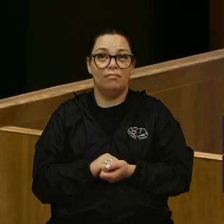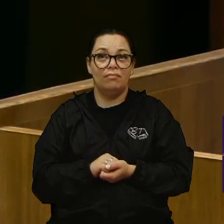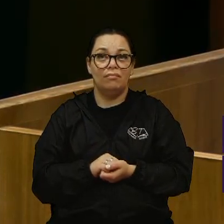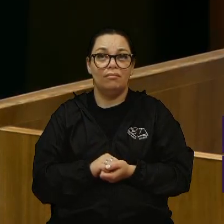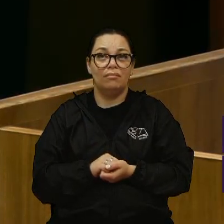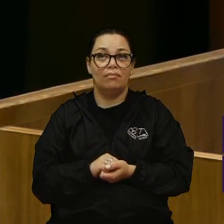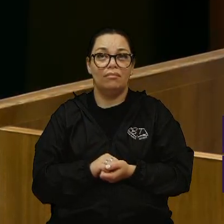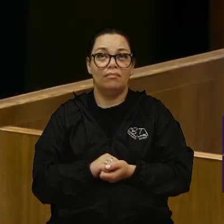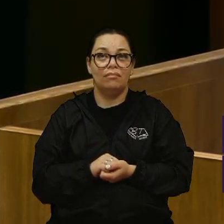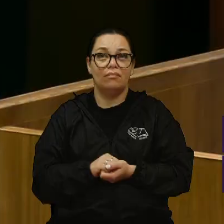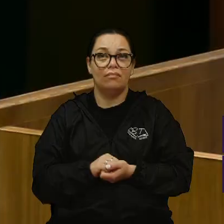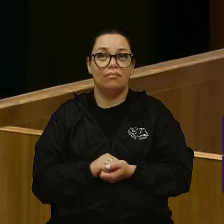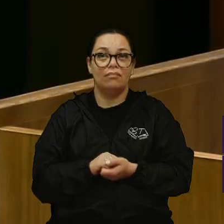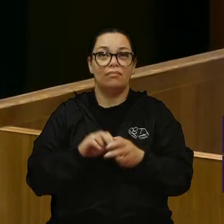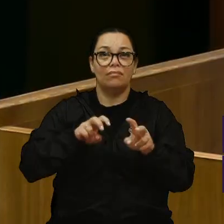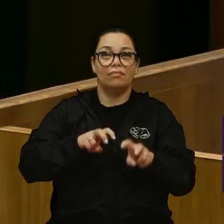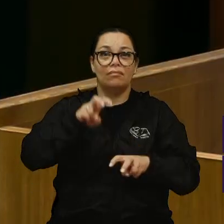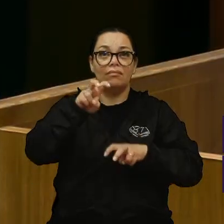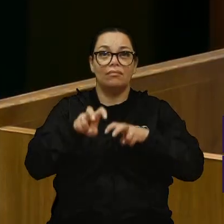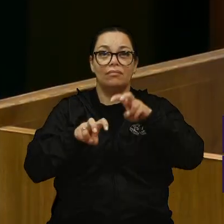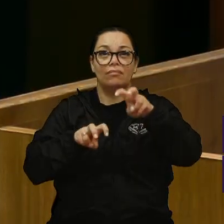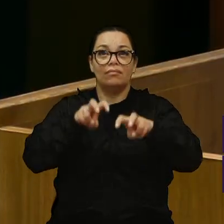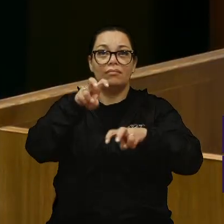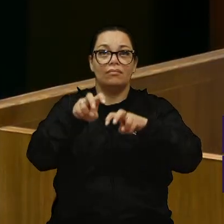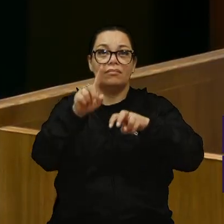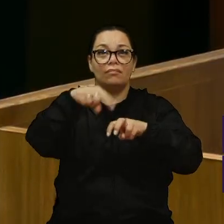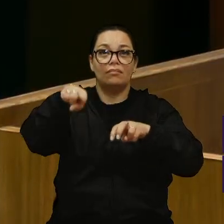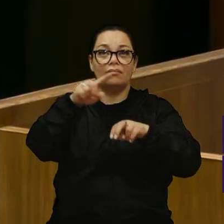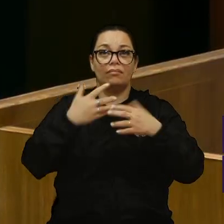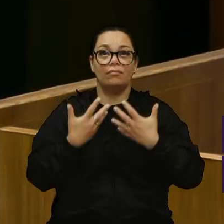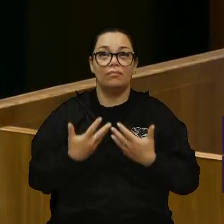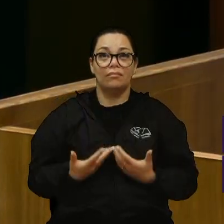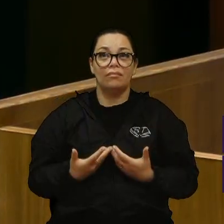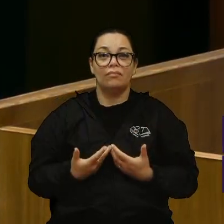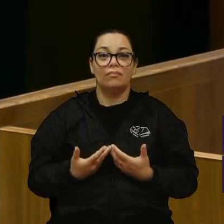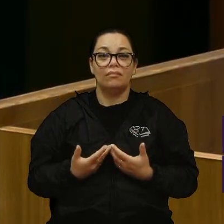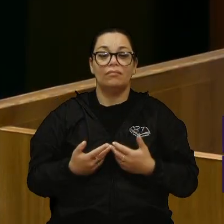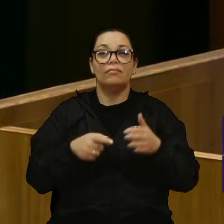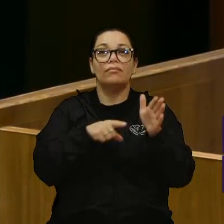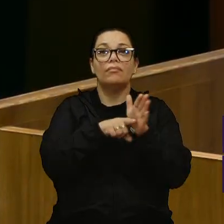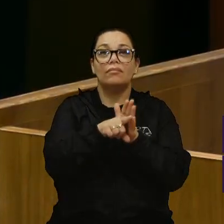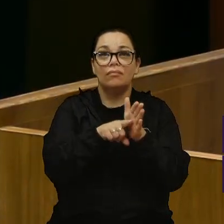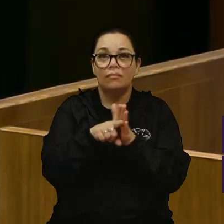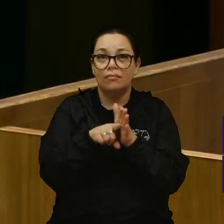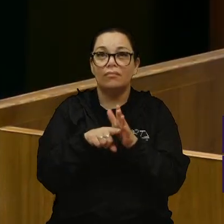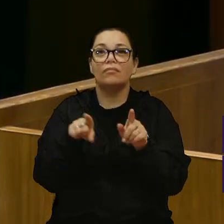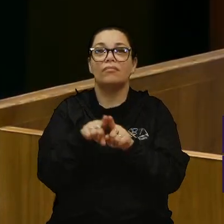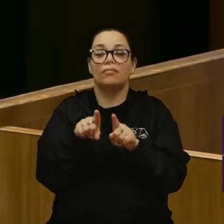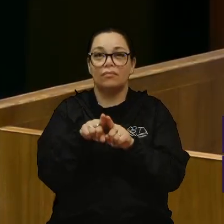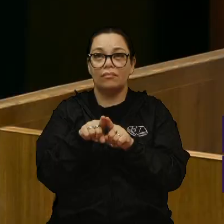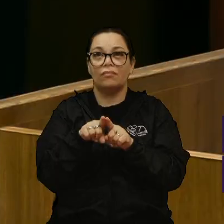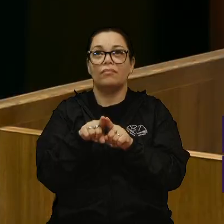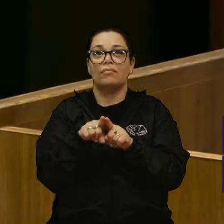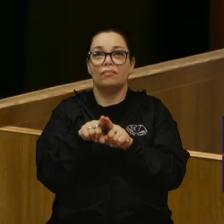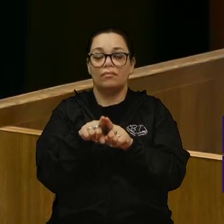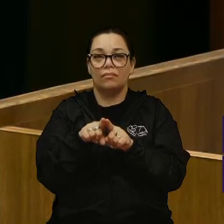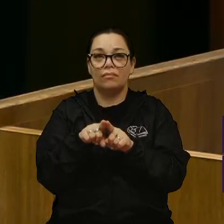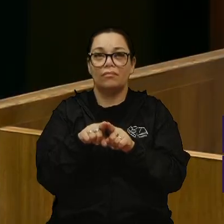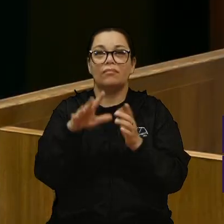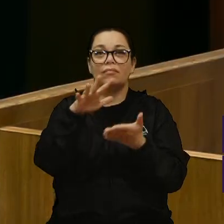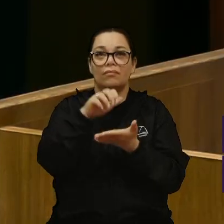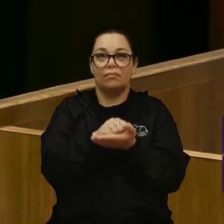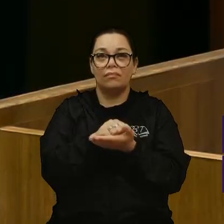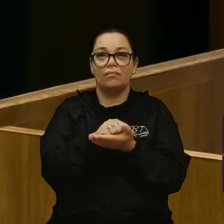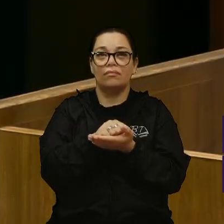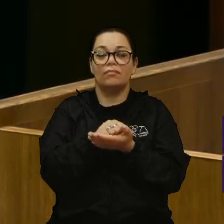Vou ir pulando algumas coisas que eu estou vendo que vocês estão cansados. Nas pesquisas, nós também registramos algo que dói muito de ouvir, que